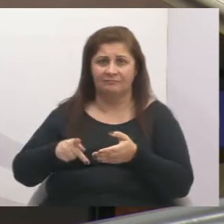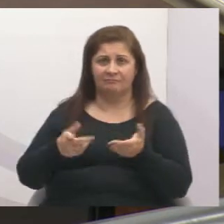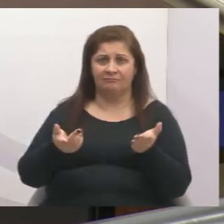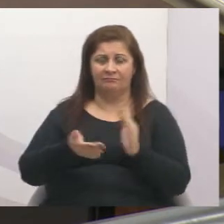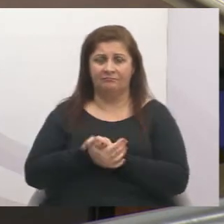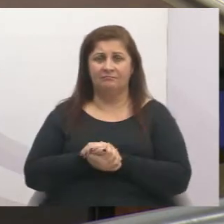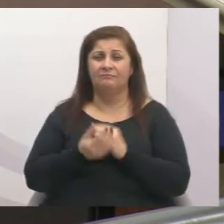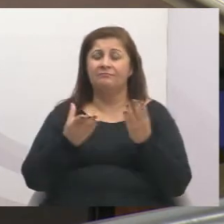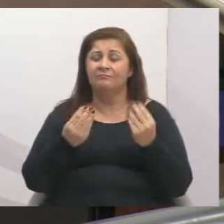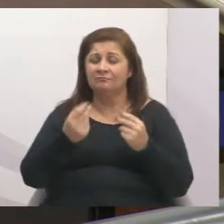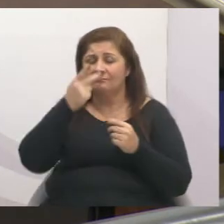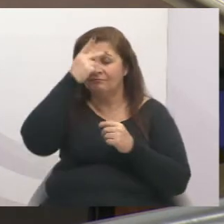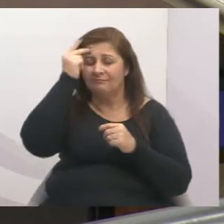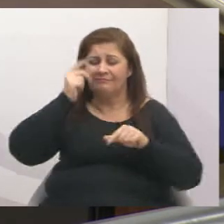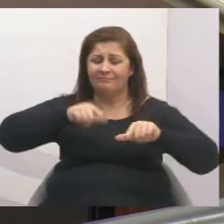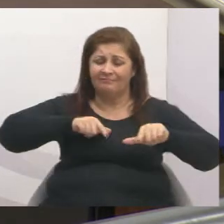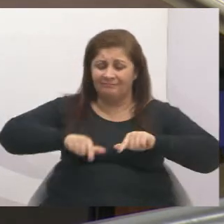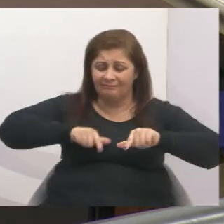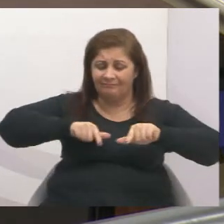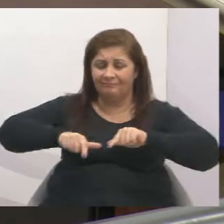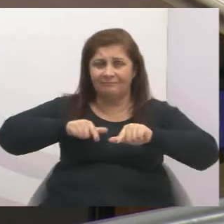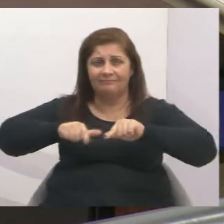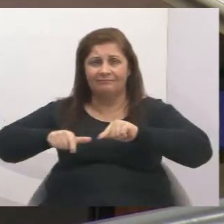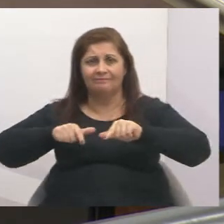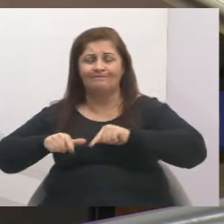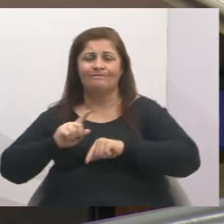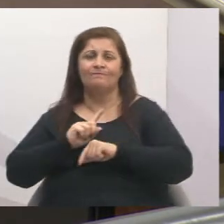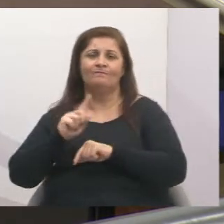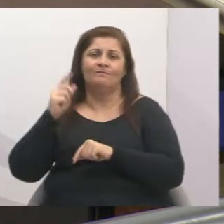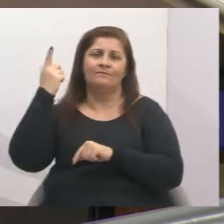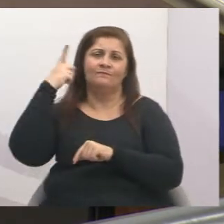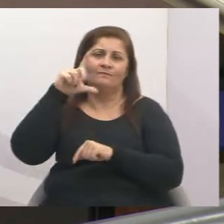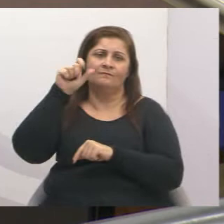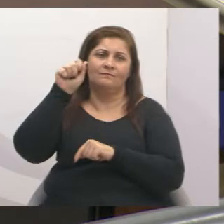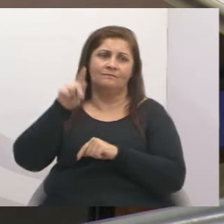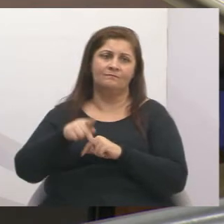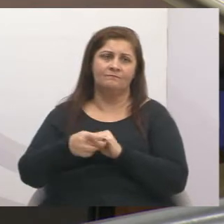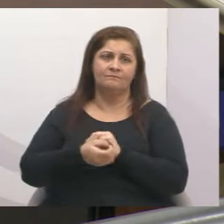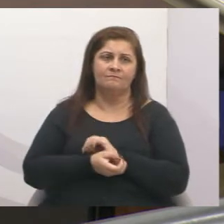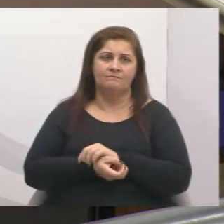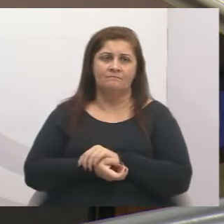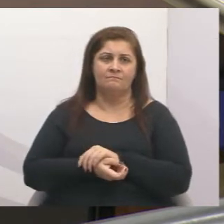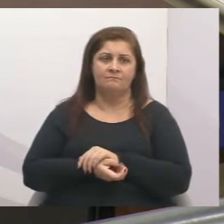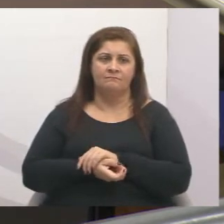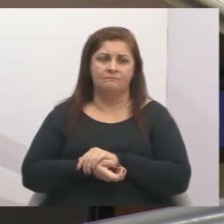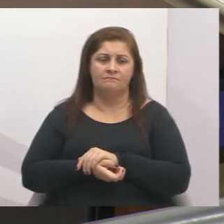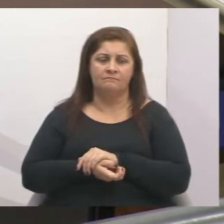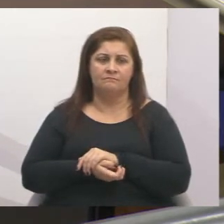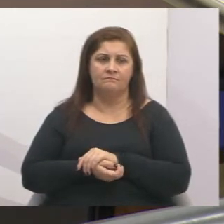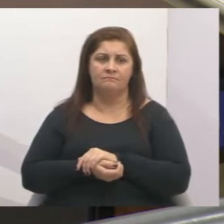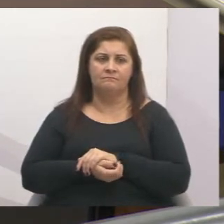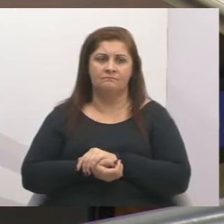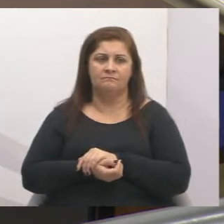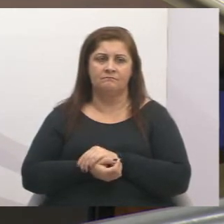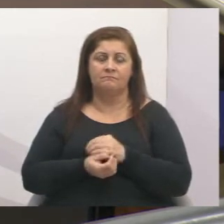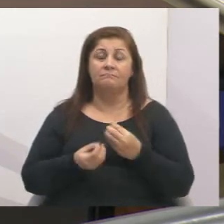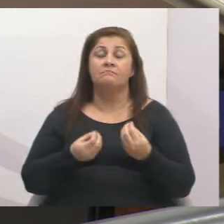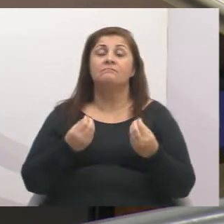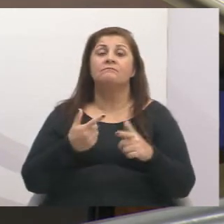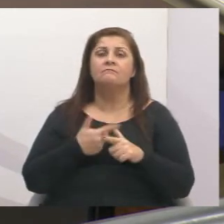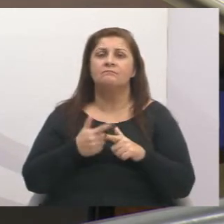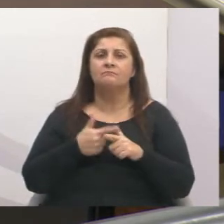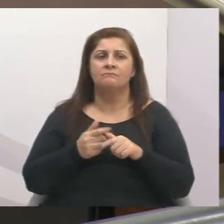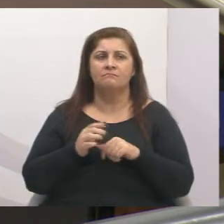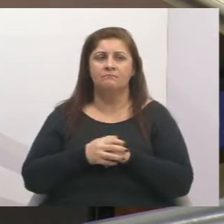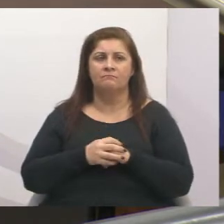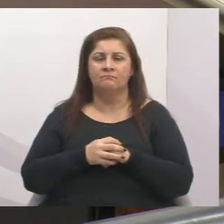tem muita gente que trabalha a vida toda, não consegue se aposentar. Né? Agora, qual que é o problema? O